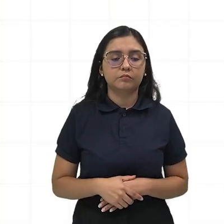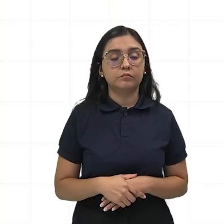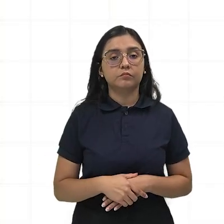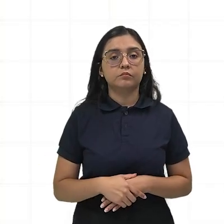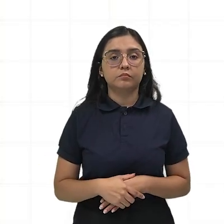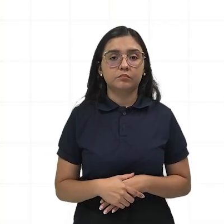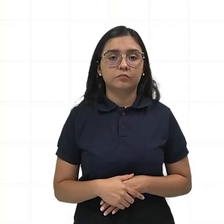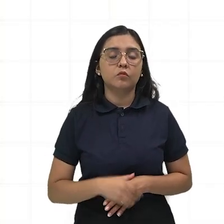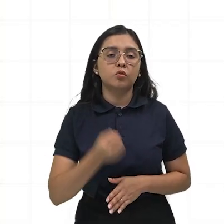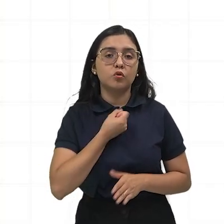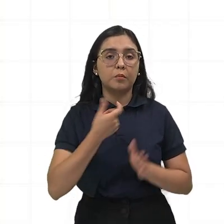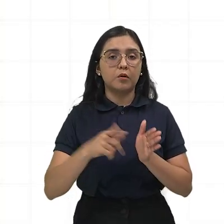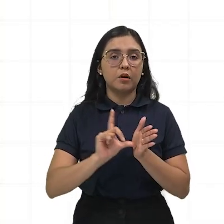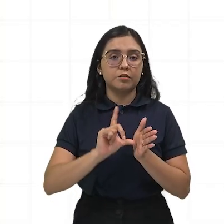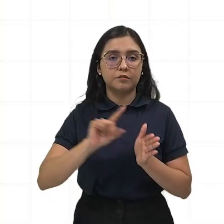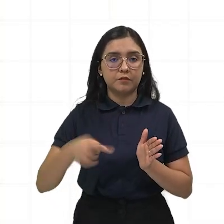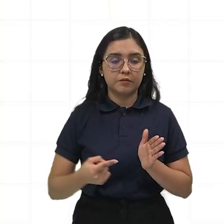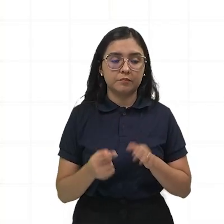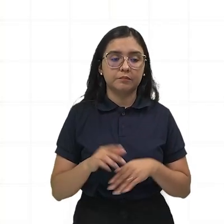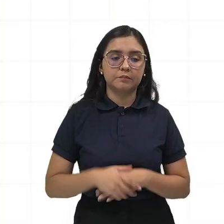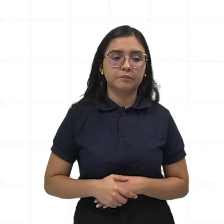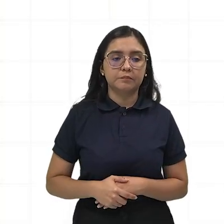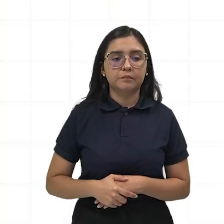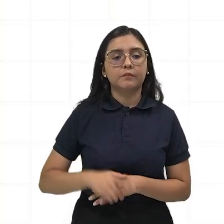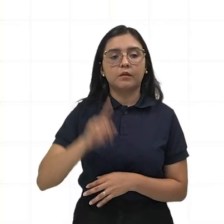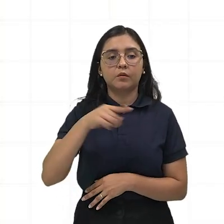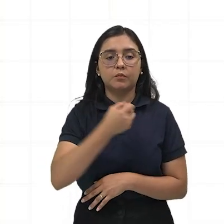vem antes da vírgula. Então tá aqui, é o